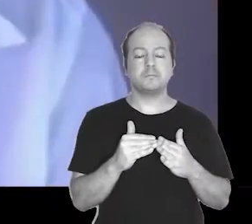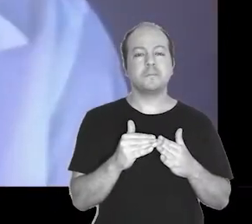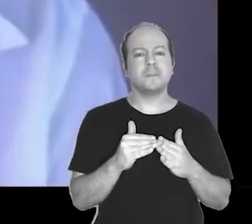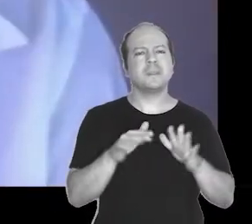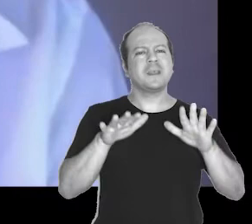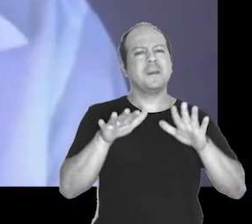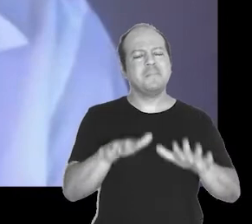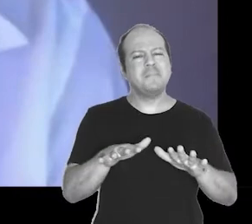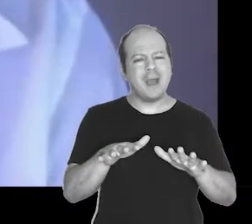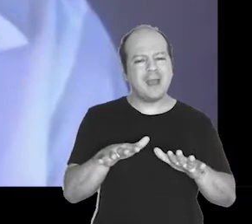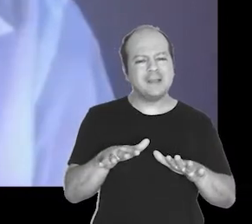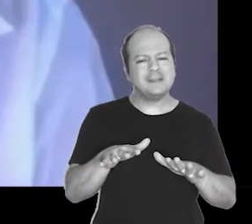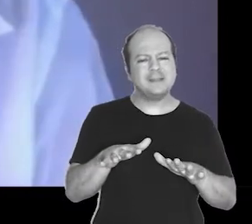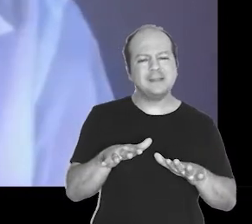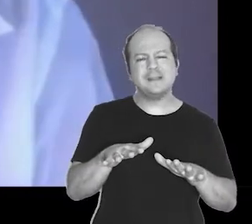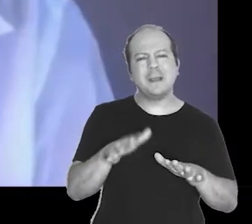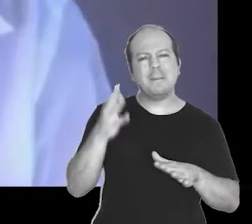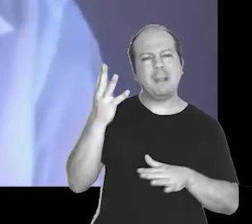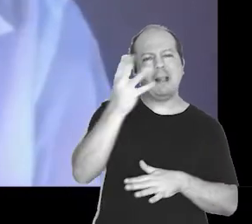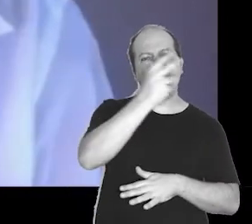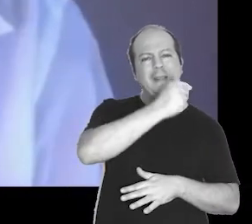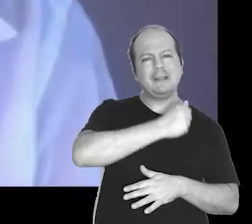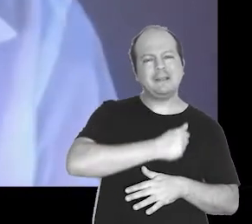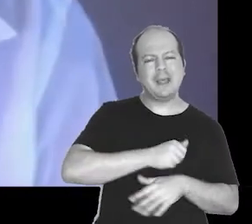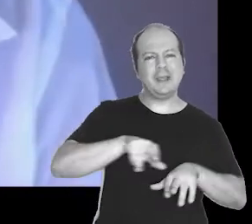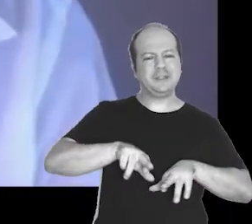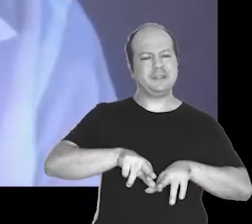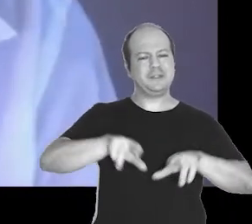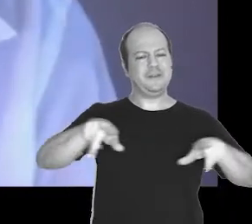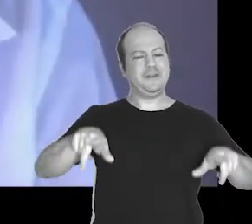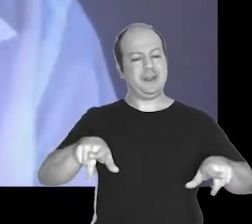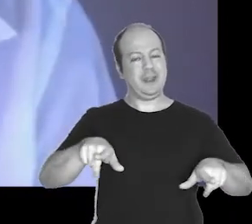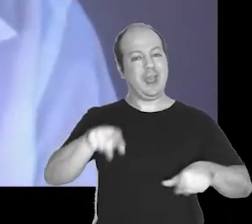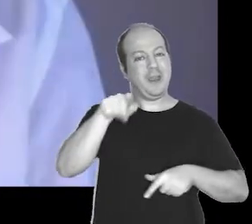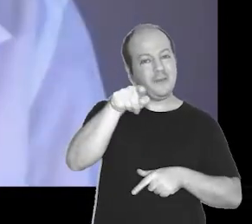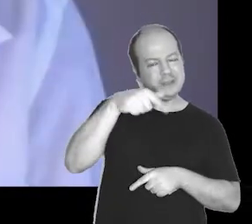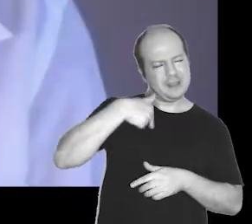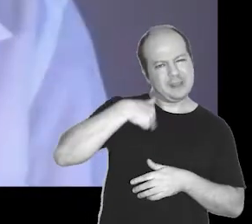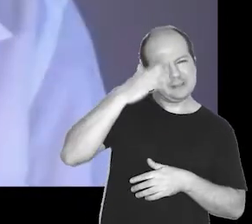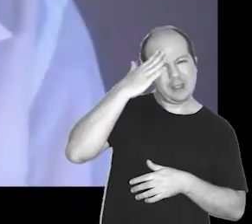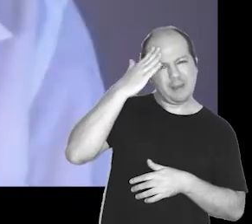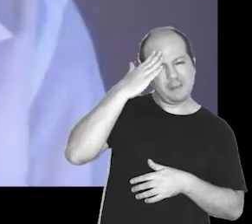Mas beleza é diferente, como vocês sabem.